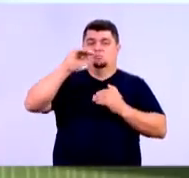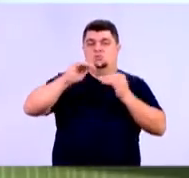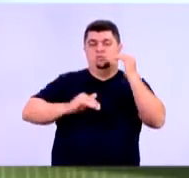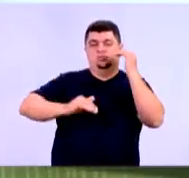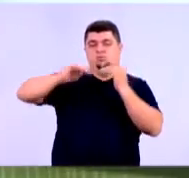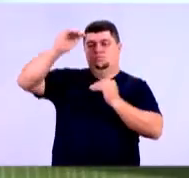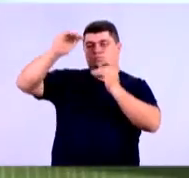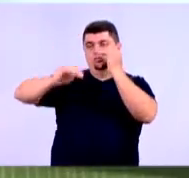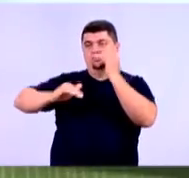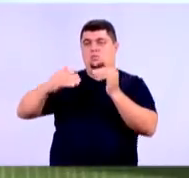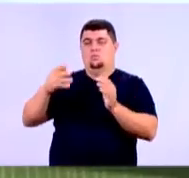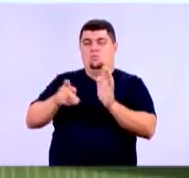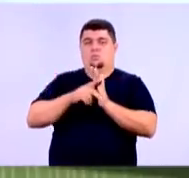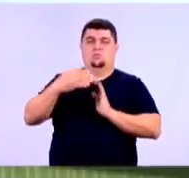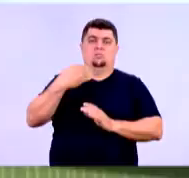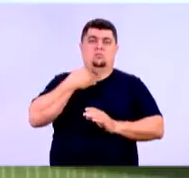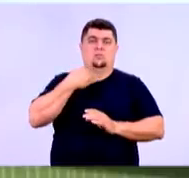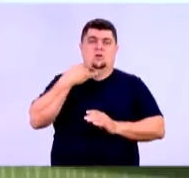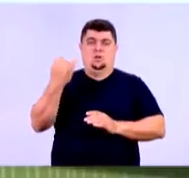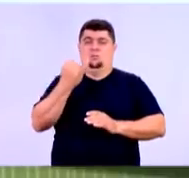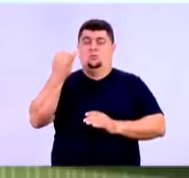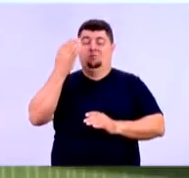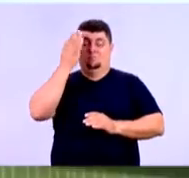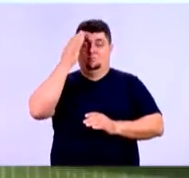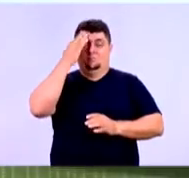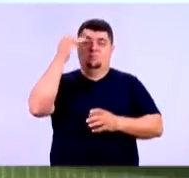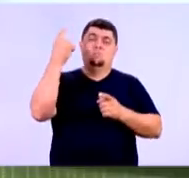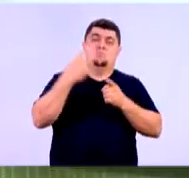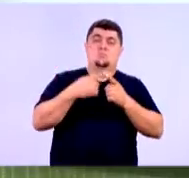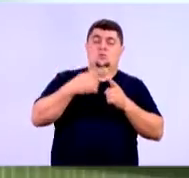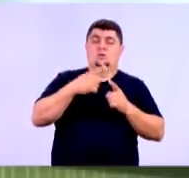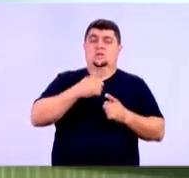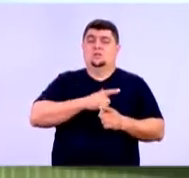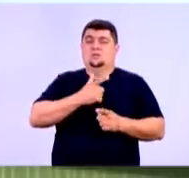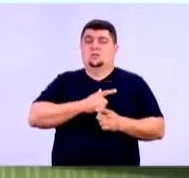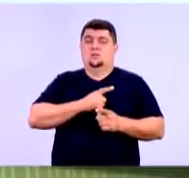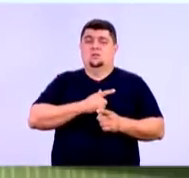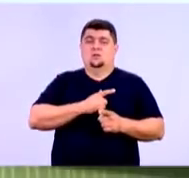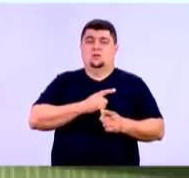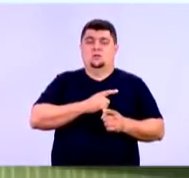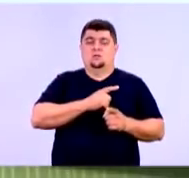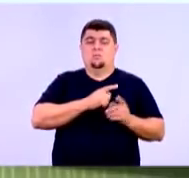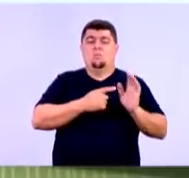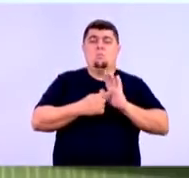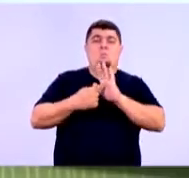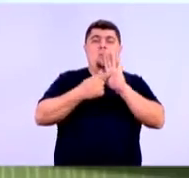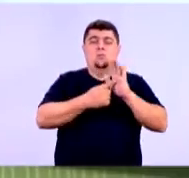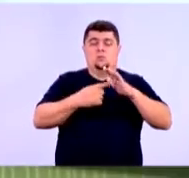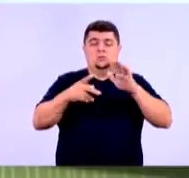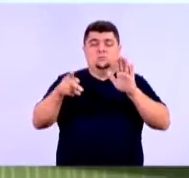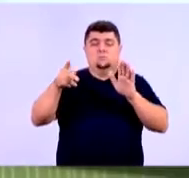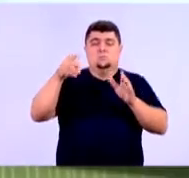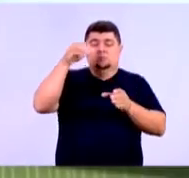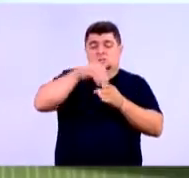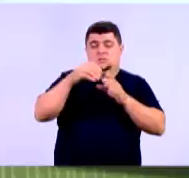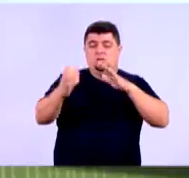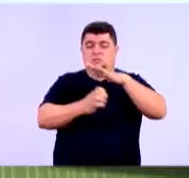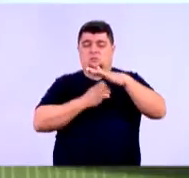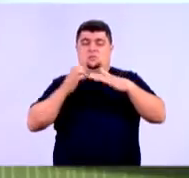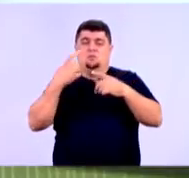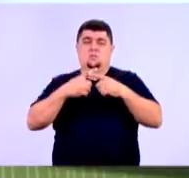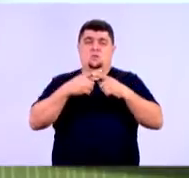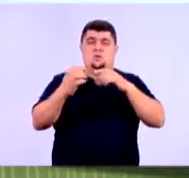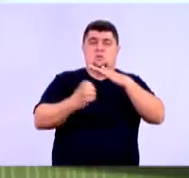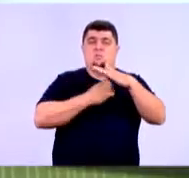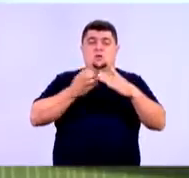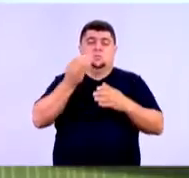avaliação bancária. É importante compreender isso, porque isso também tem que ser trazido, de certa forma, para a área empresarial. Para as empresas fazerem